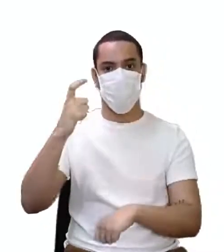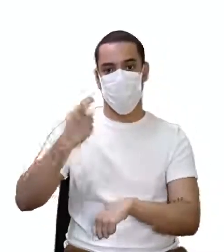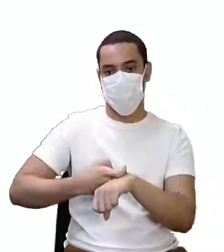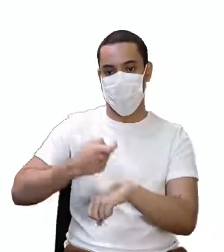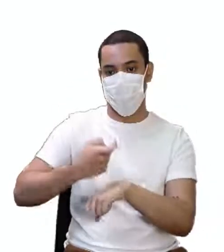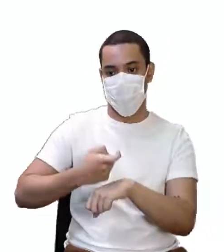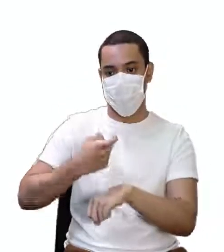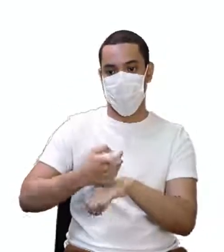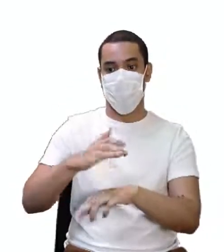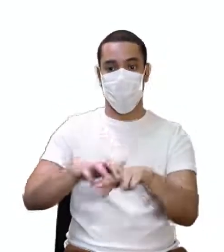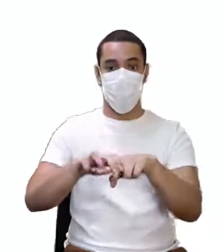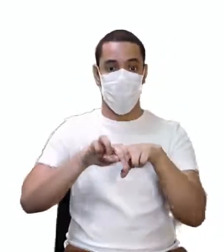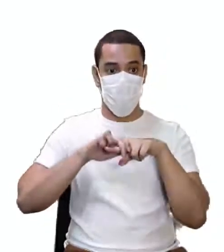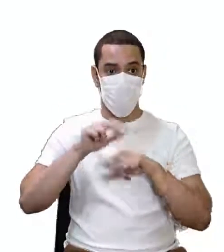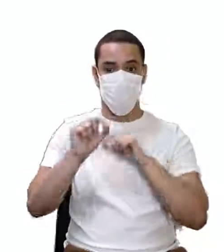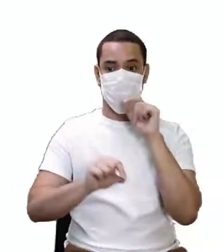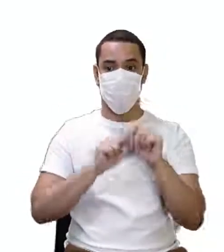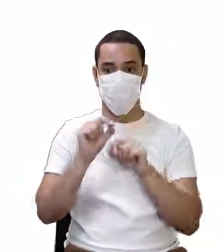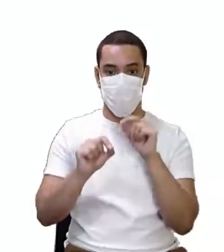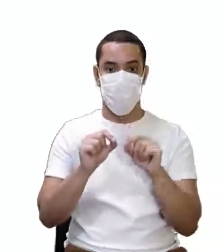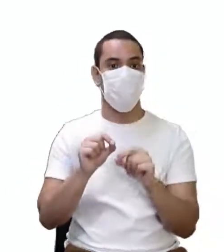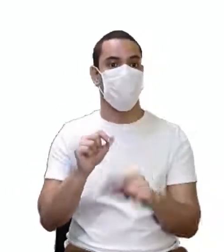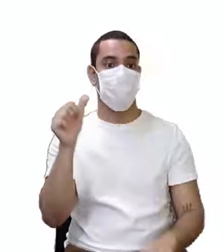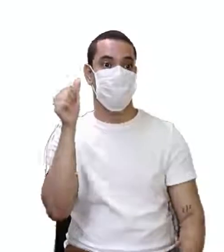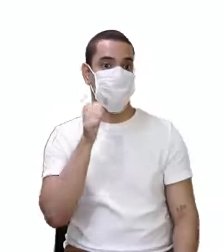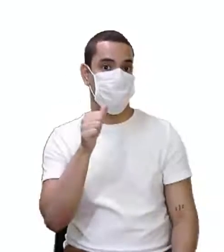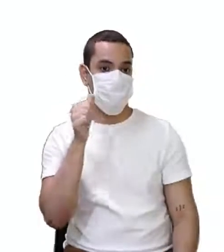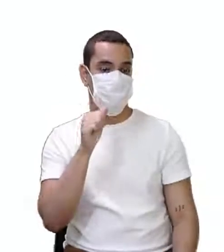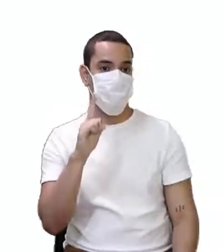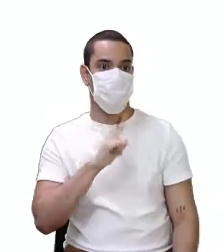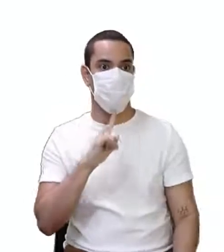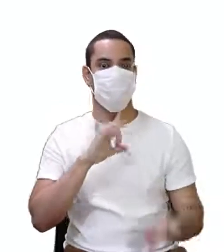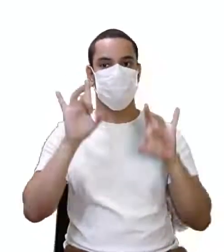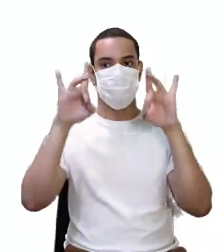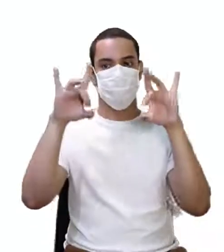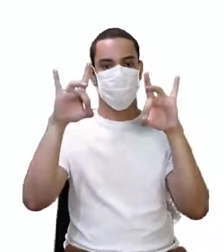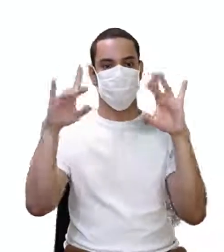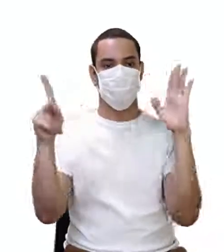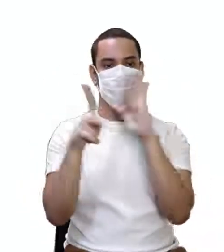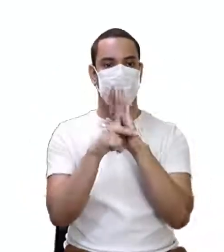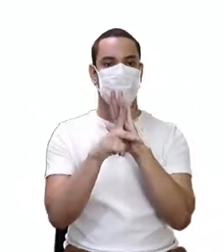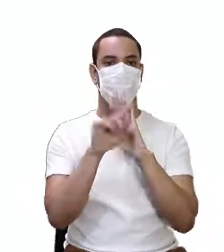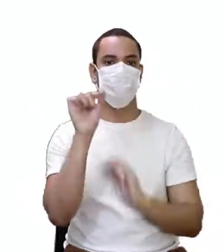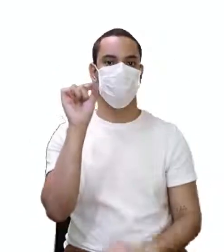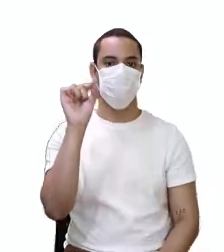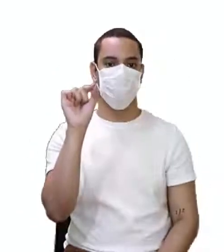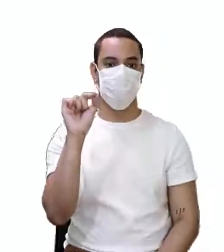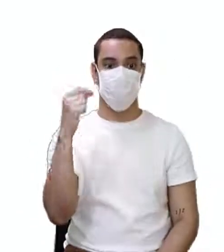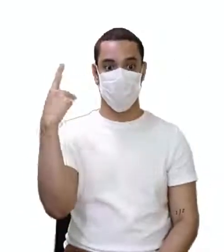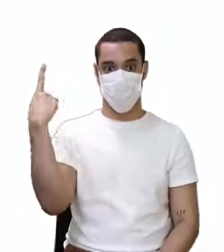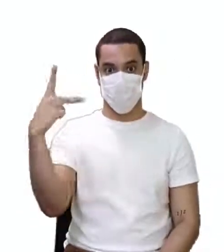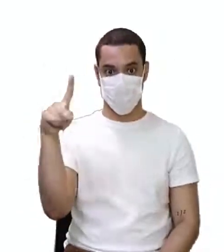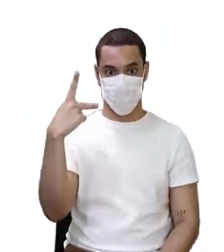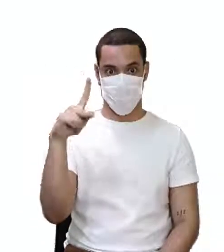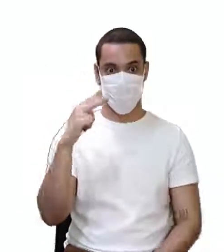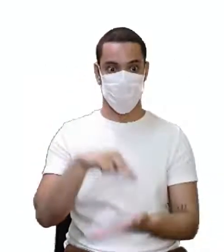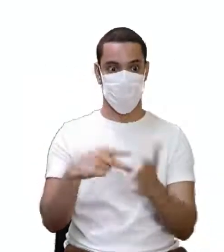aí, uma fêmea, ela é específica, a genitália é específica, própria,